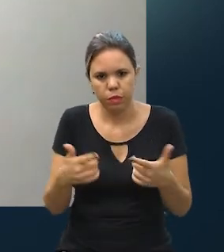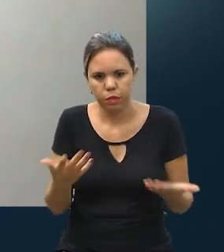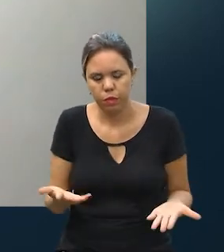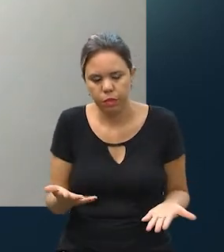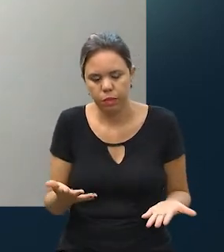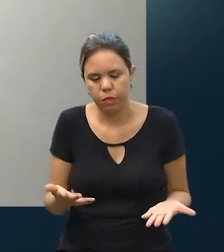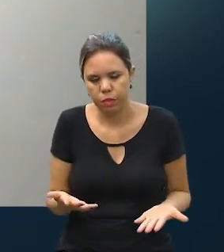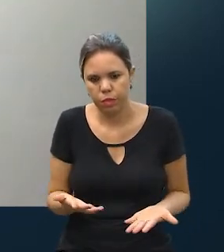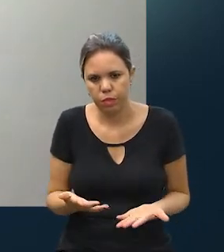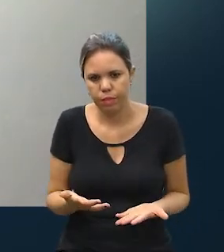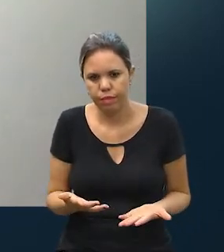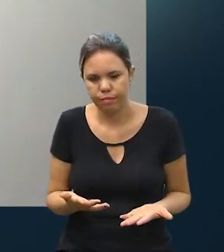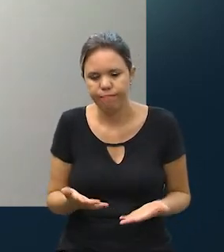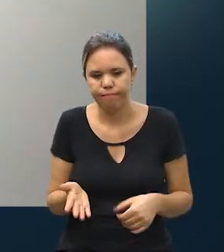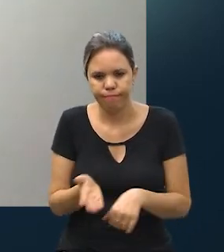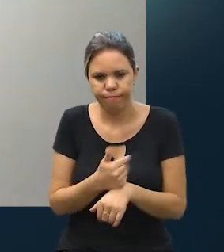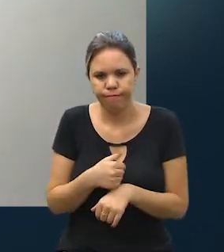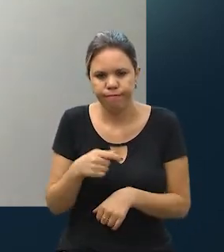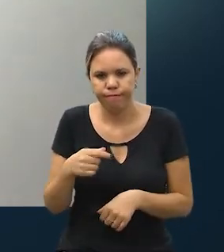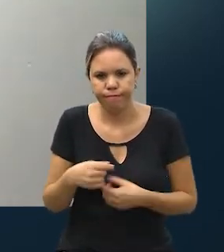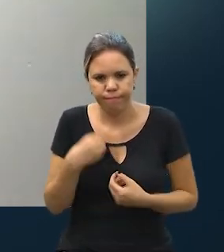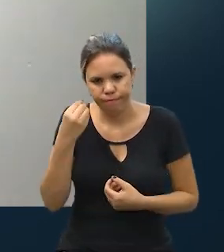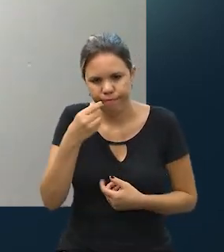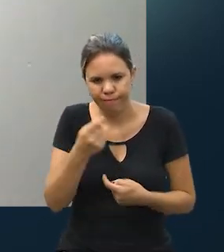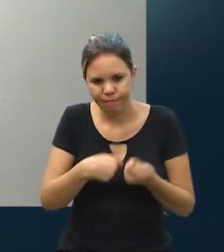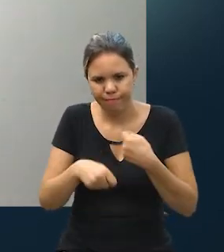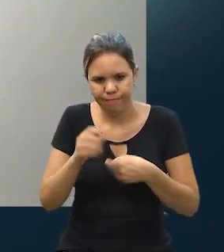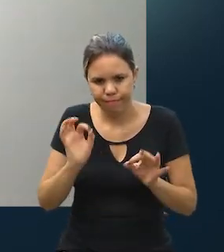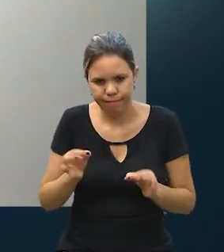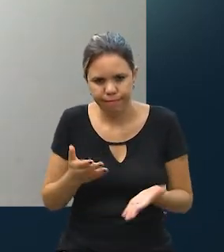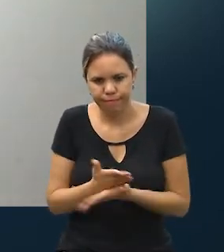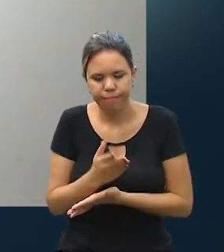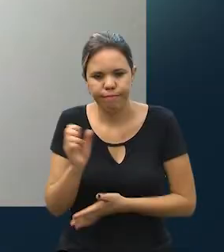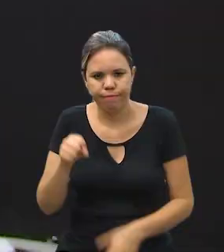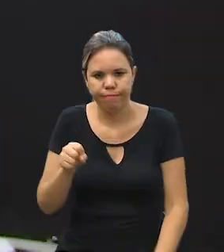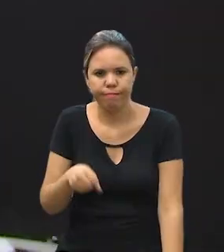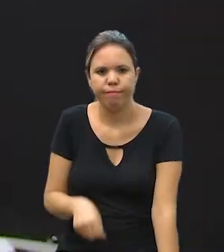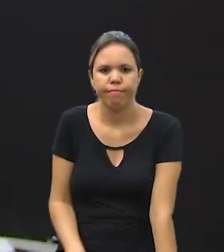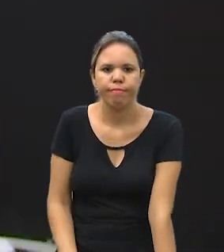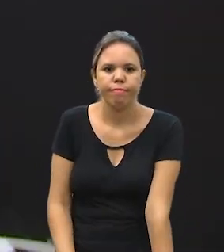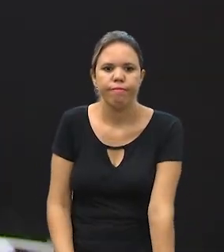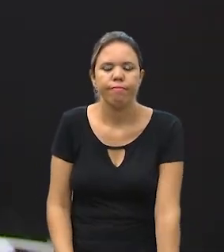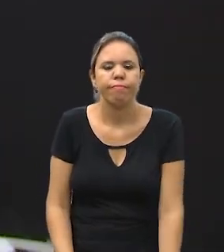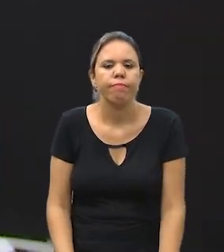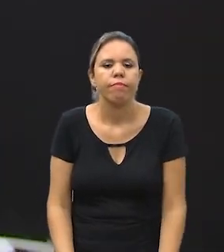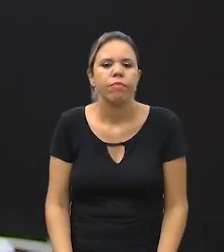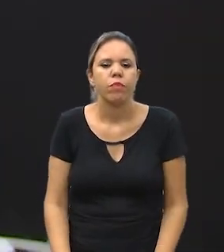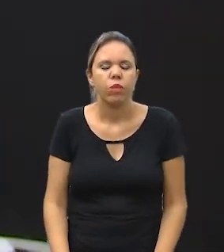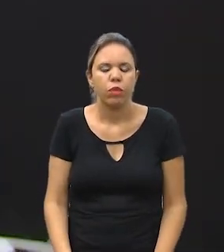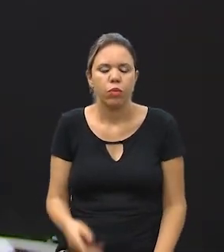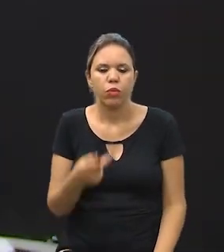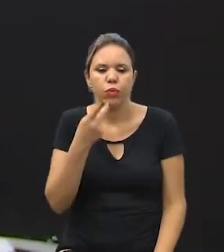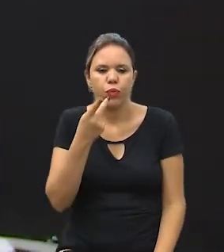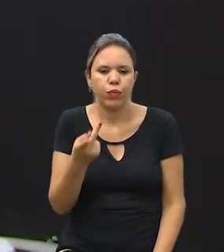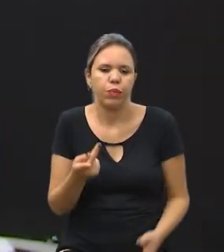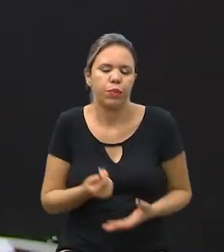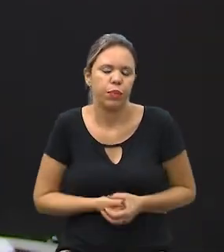então já é um adianto aí para o negócio dar certo. Sim, sim. Agora, quando a gente